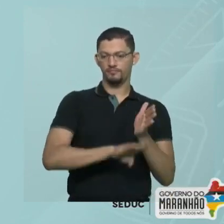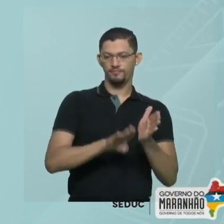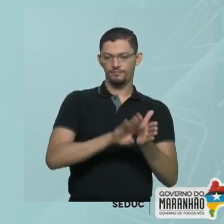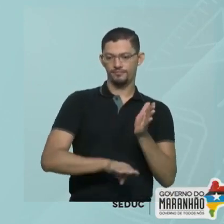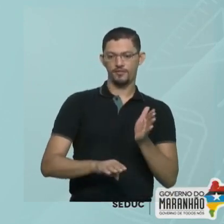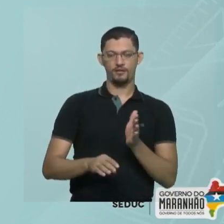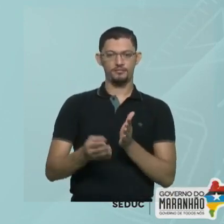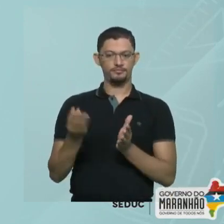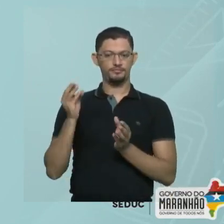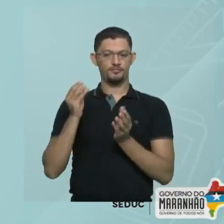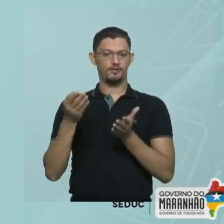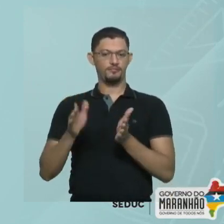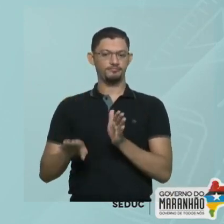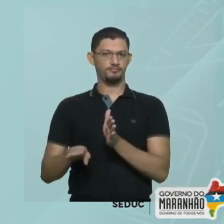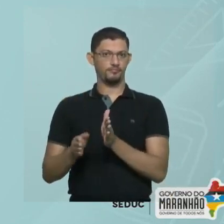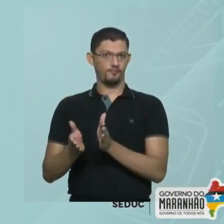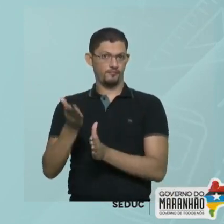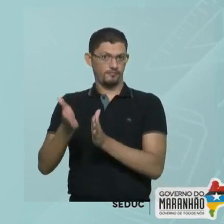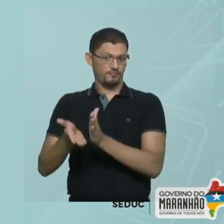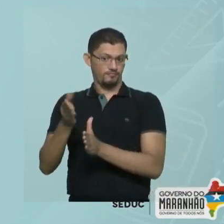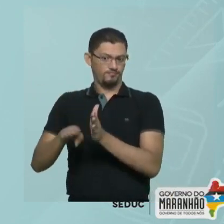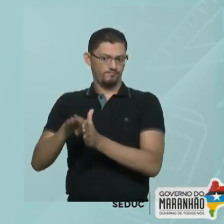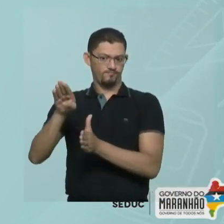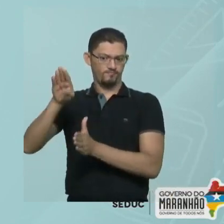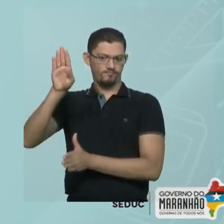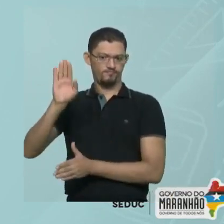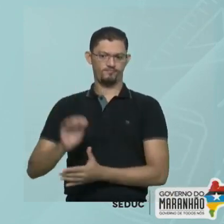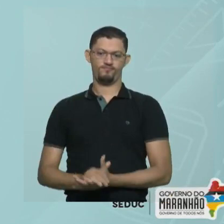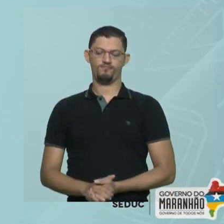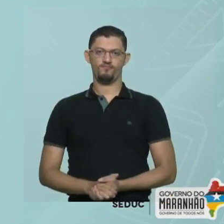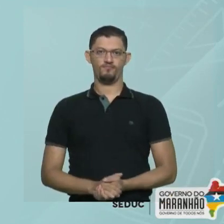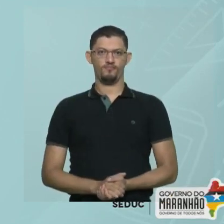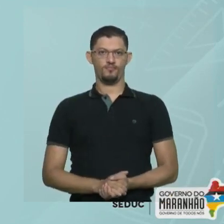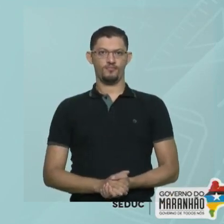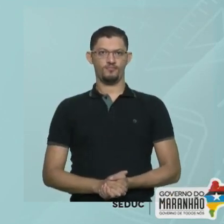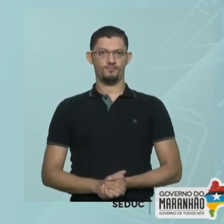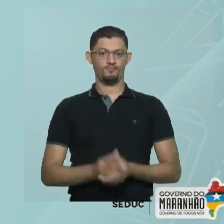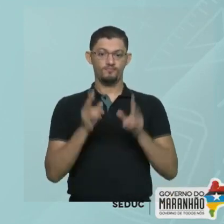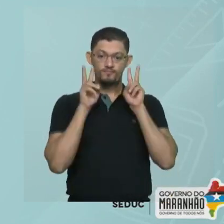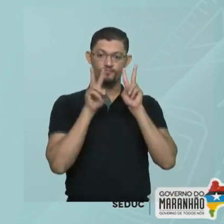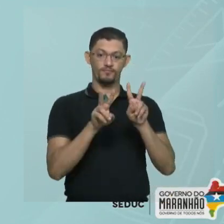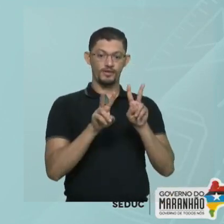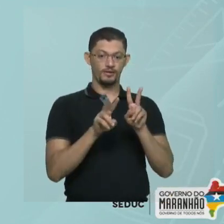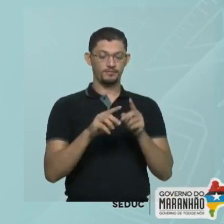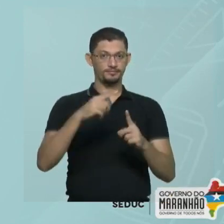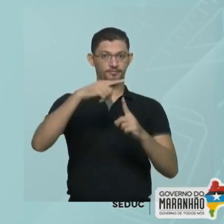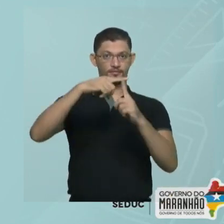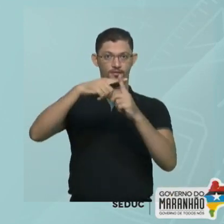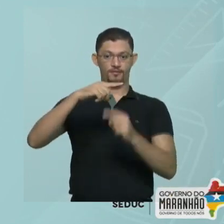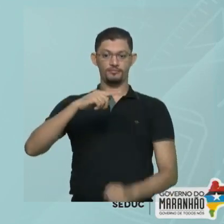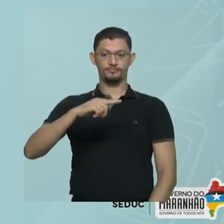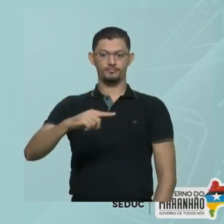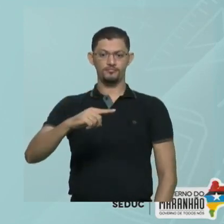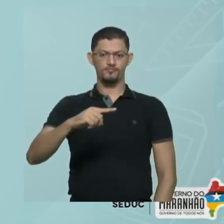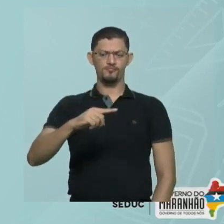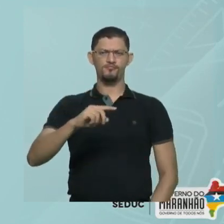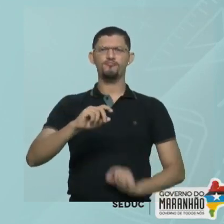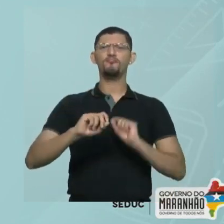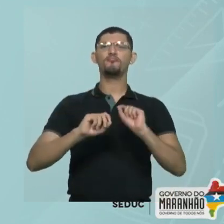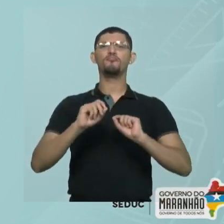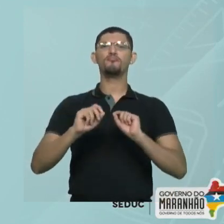vou multiplicar por esse fator de atualização. Observa que eu tenho aqui um mais e um menos. Para que, que servem esses